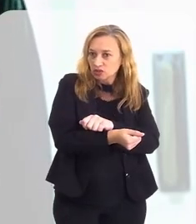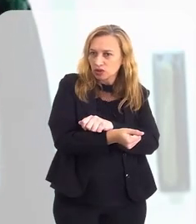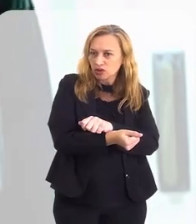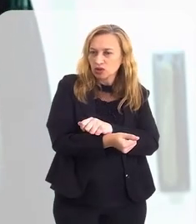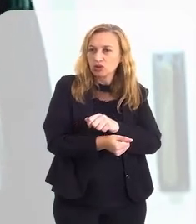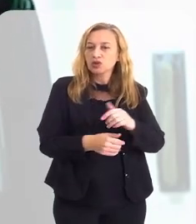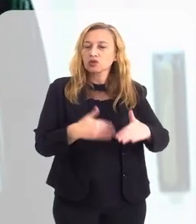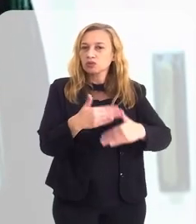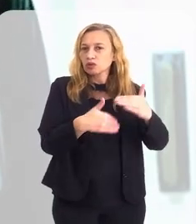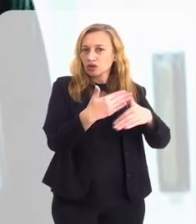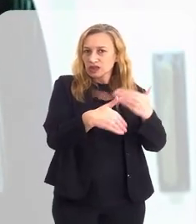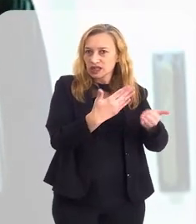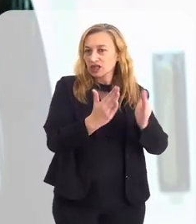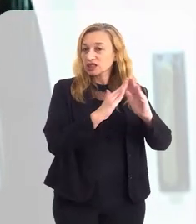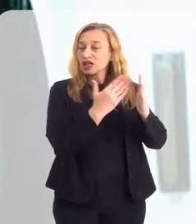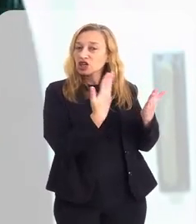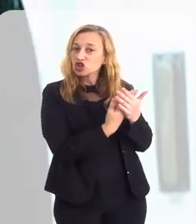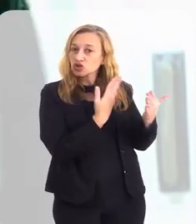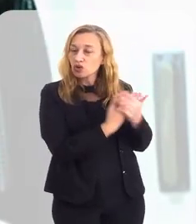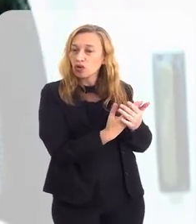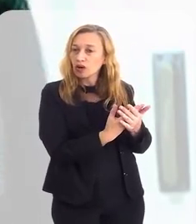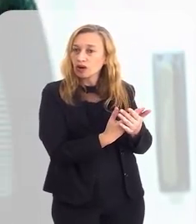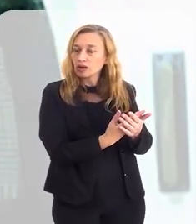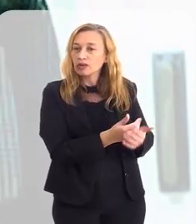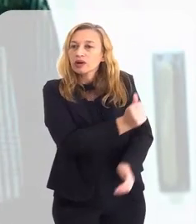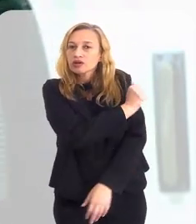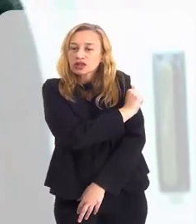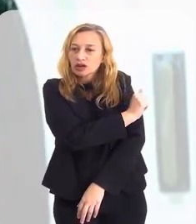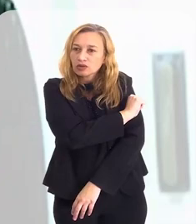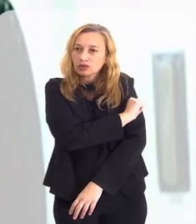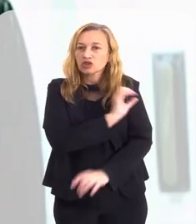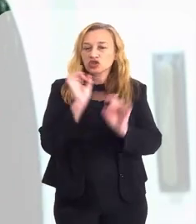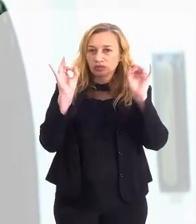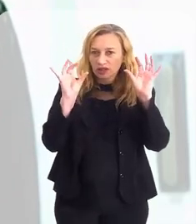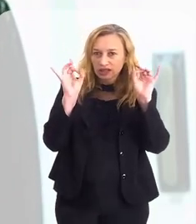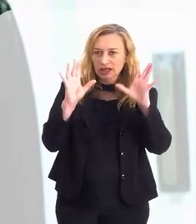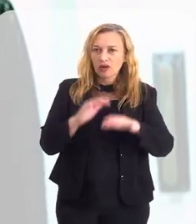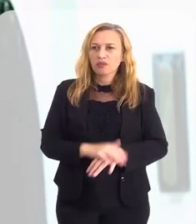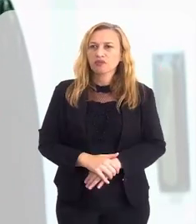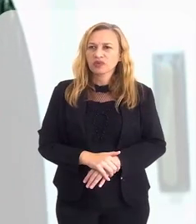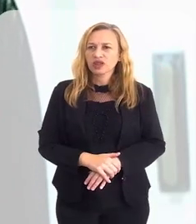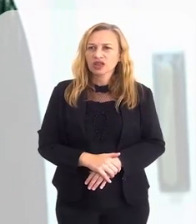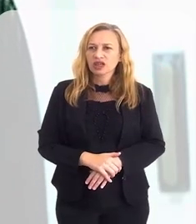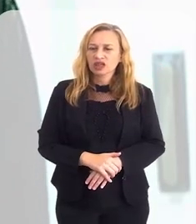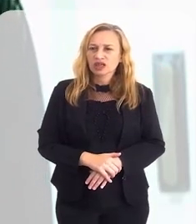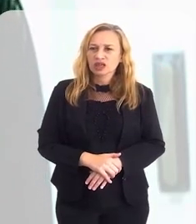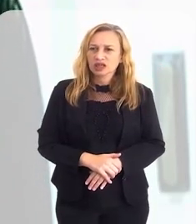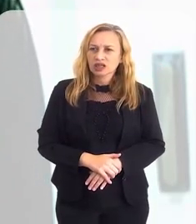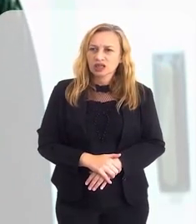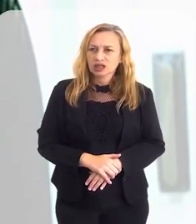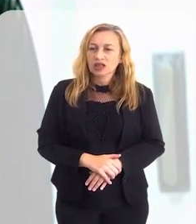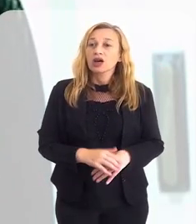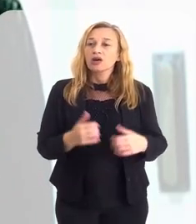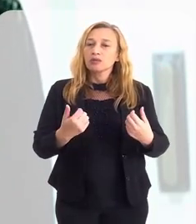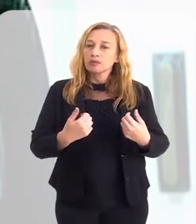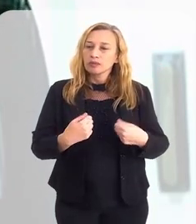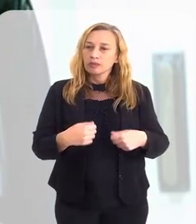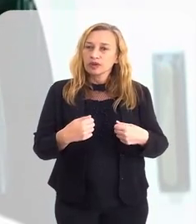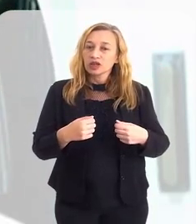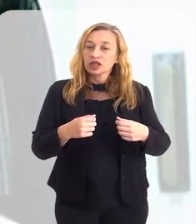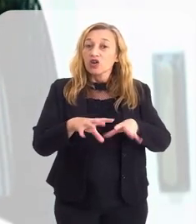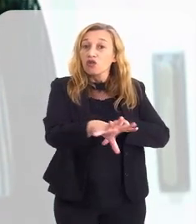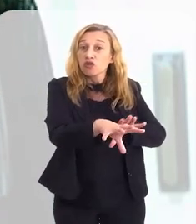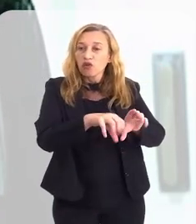escolar desses alunos, do público-alvo de educação especial. Inclusão escolar e educacional não se faz por dádiva, Dani. A gente tem